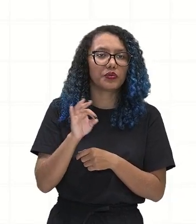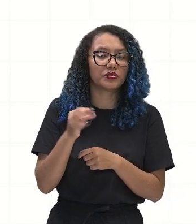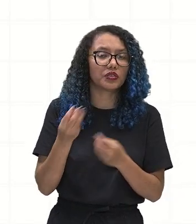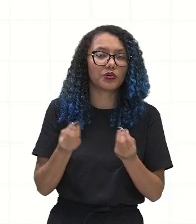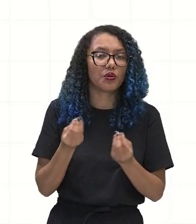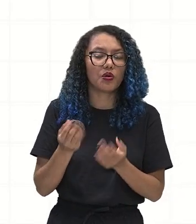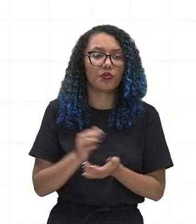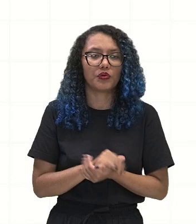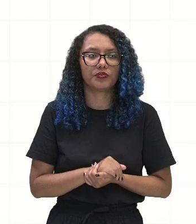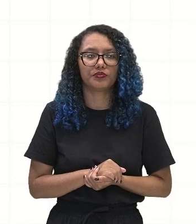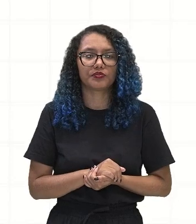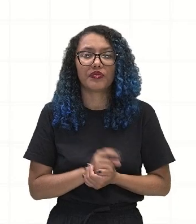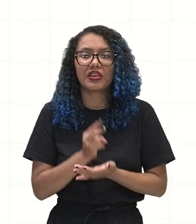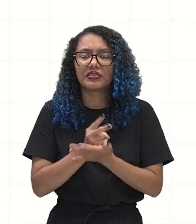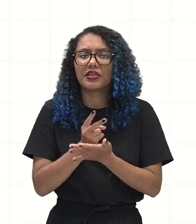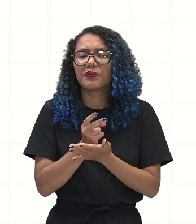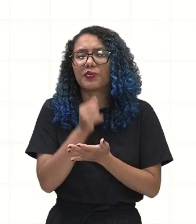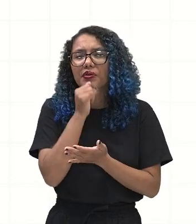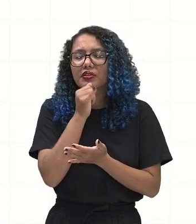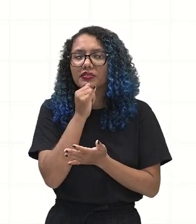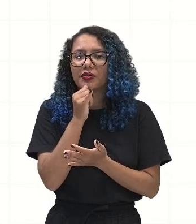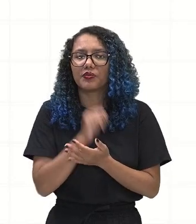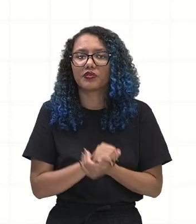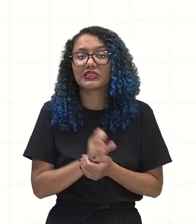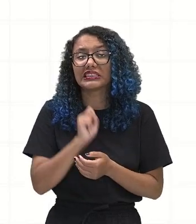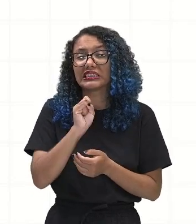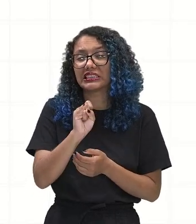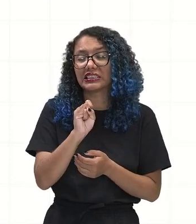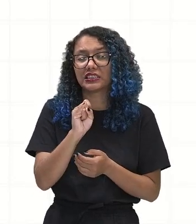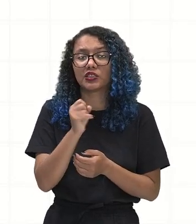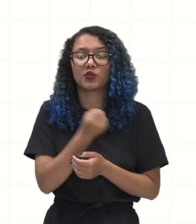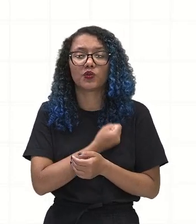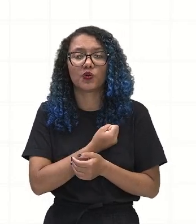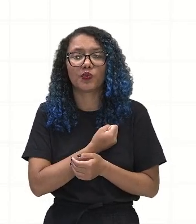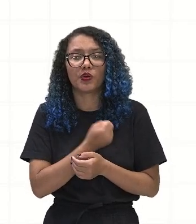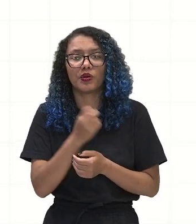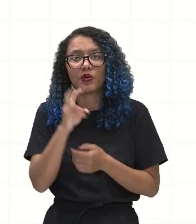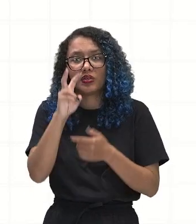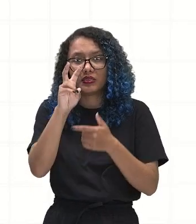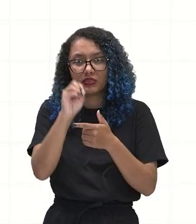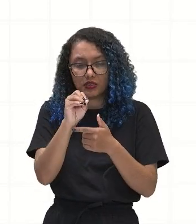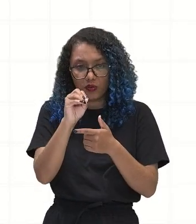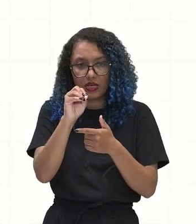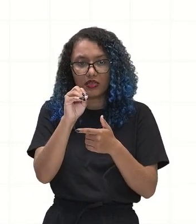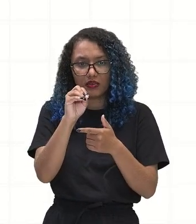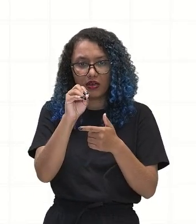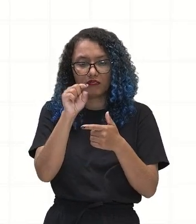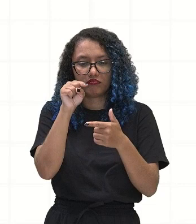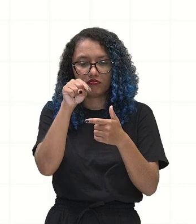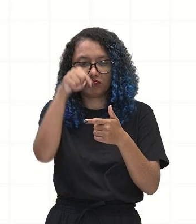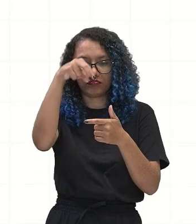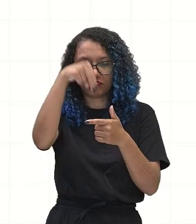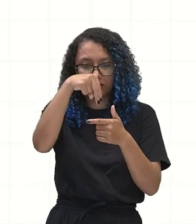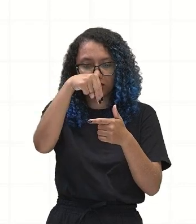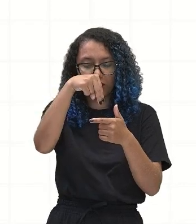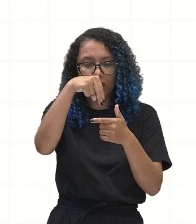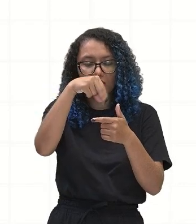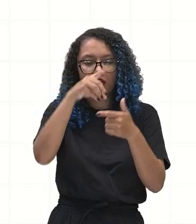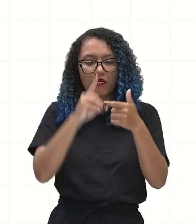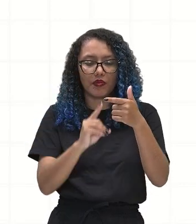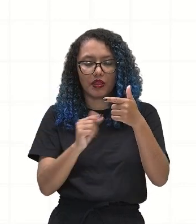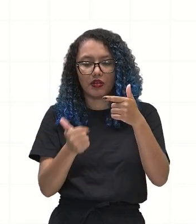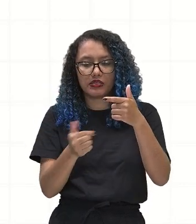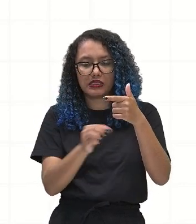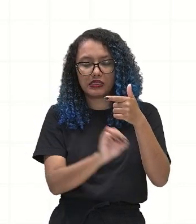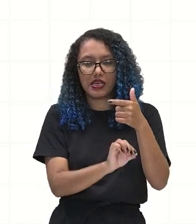Ó, sempre quando você tem um número, ó, 50 no numerador e tem 100 no denominador,